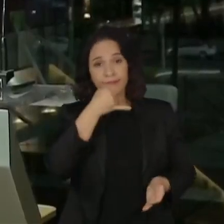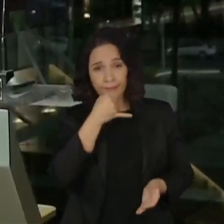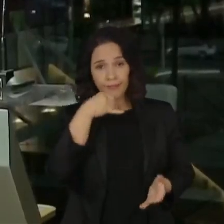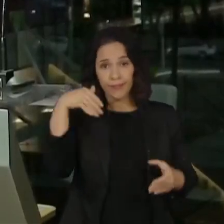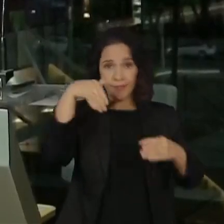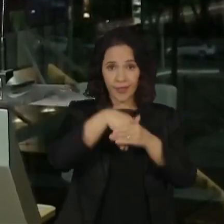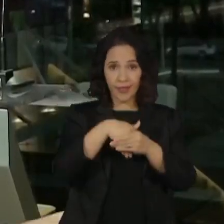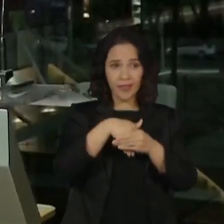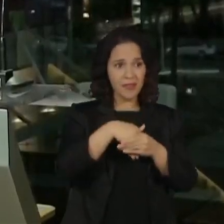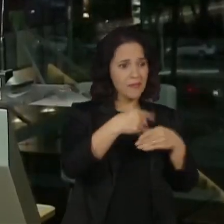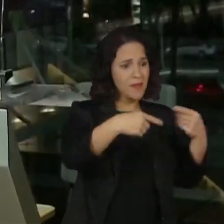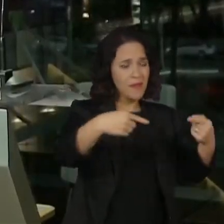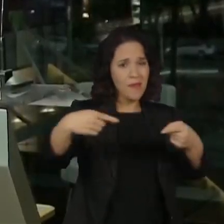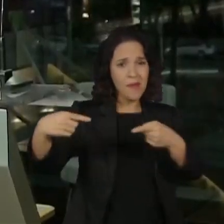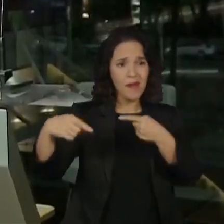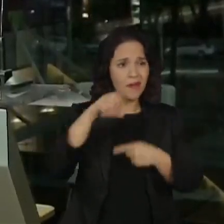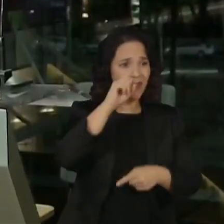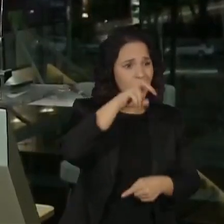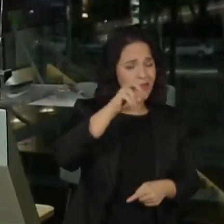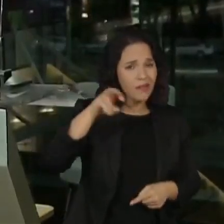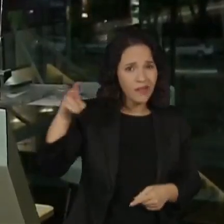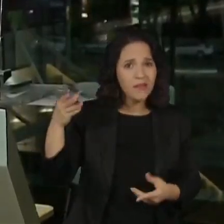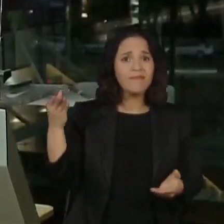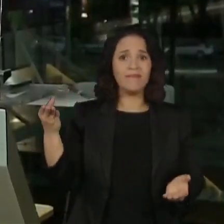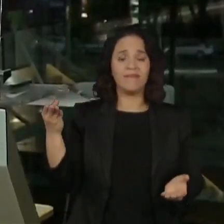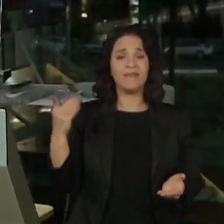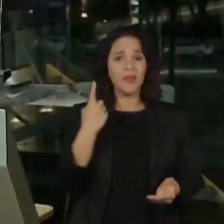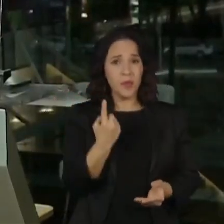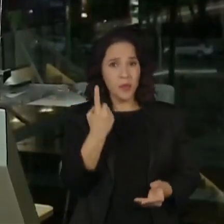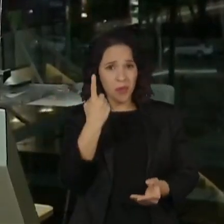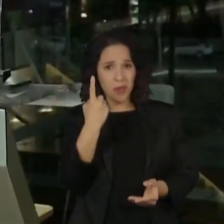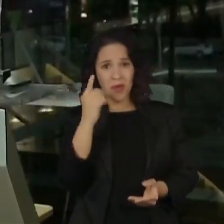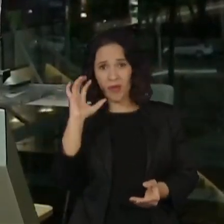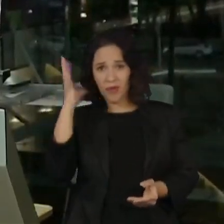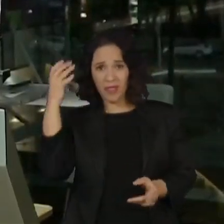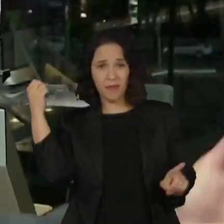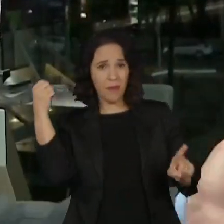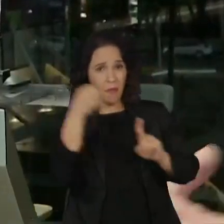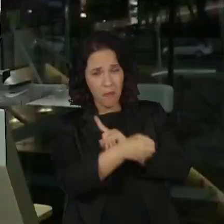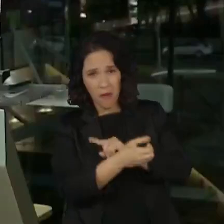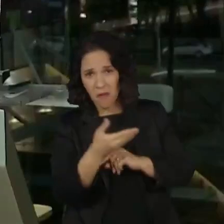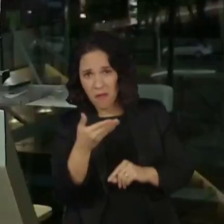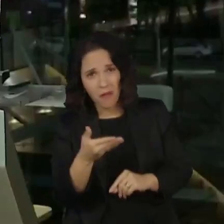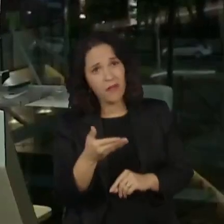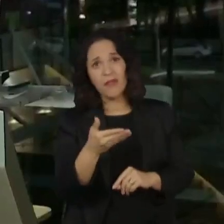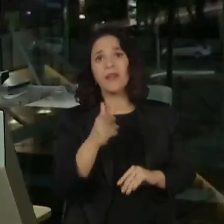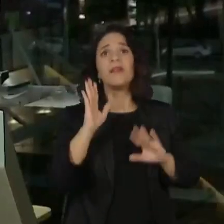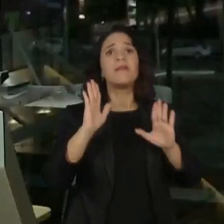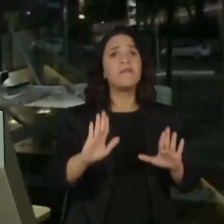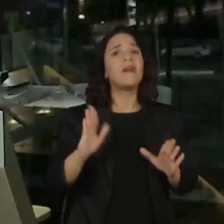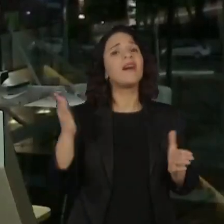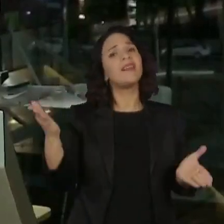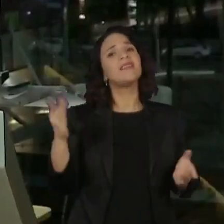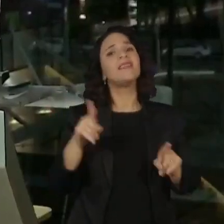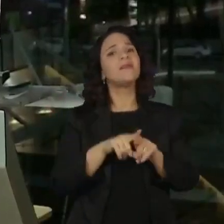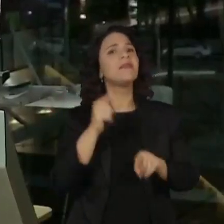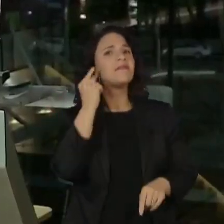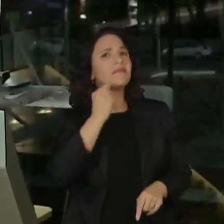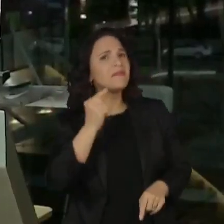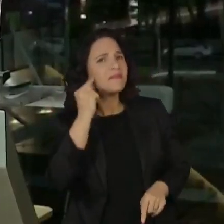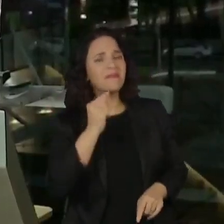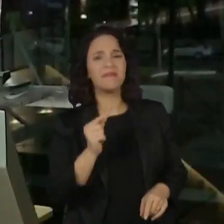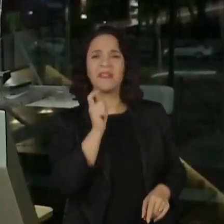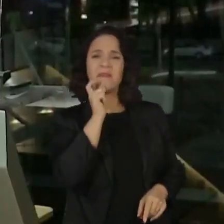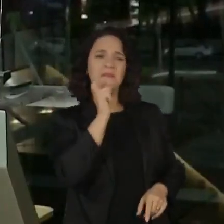eleição tá sendo muito rebaixado não só por esse episódio da agressão que vai marcar o debate mas nível do próprio Prefeito Ricardo Nunes